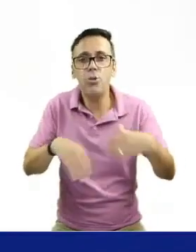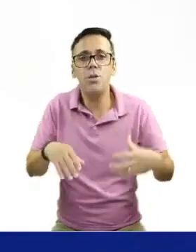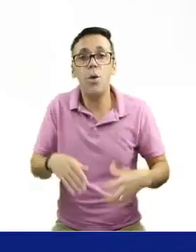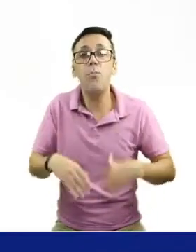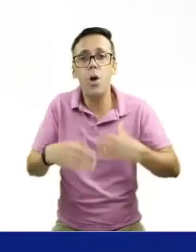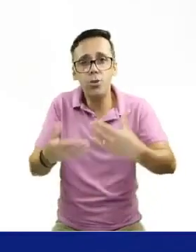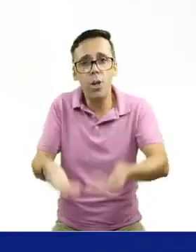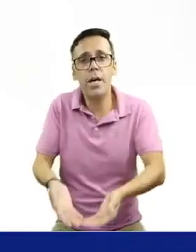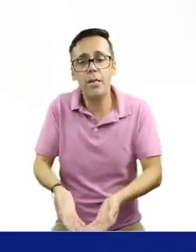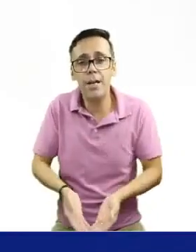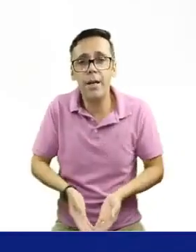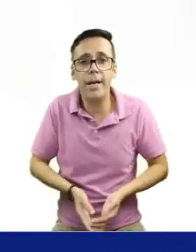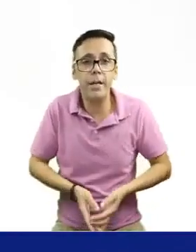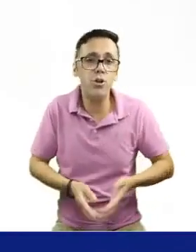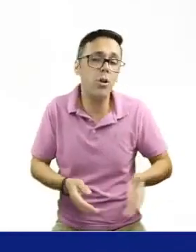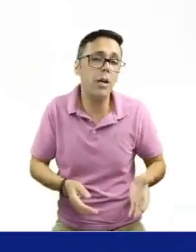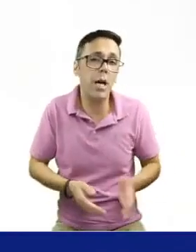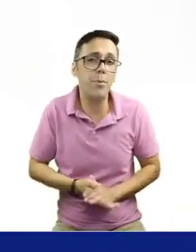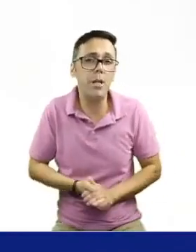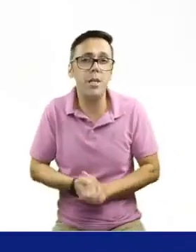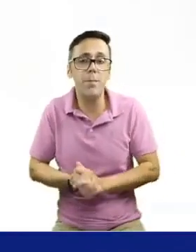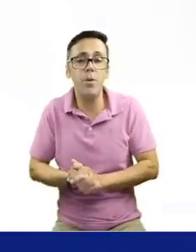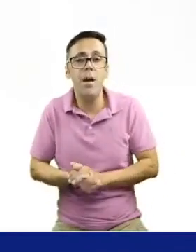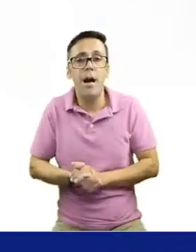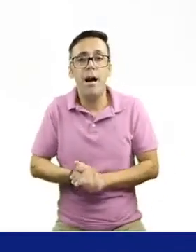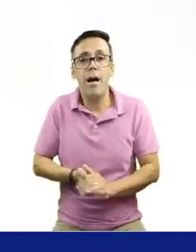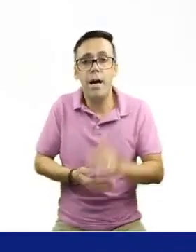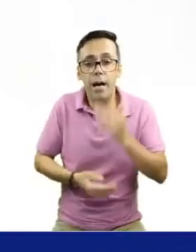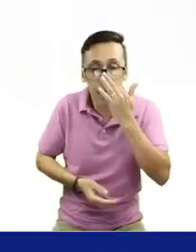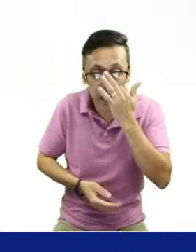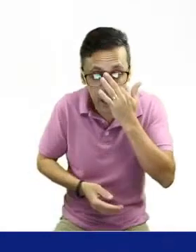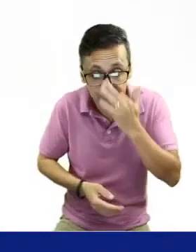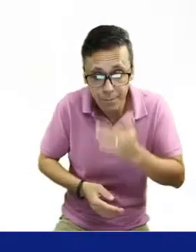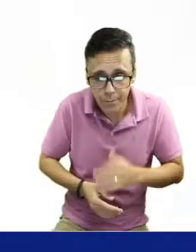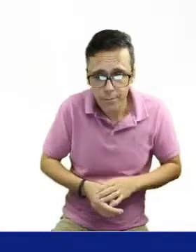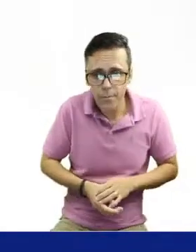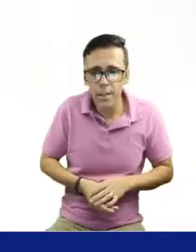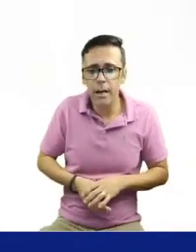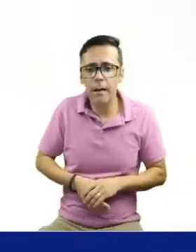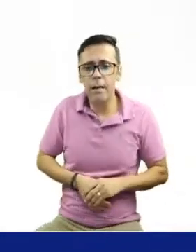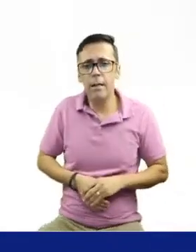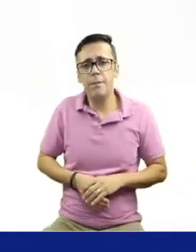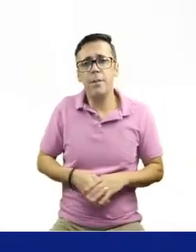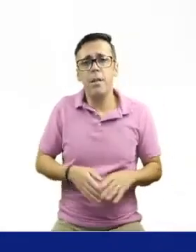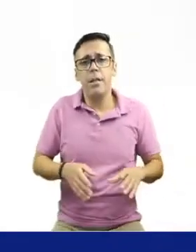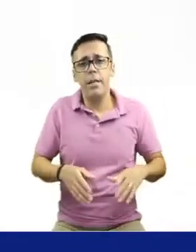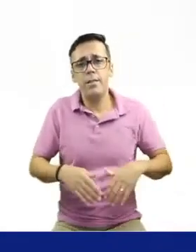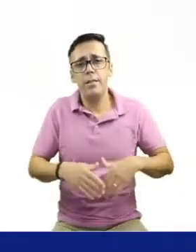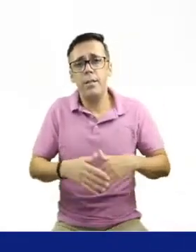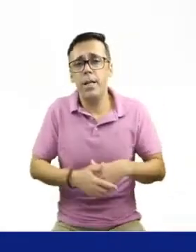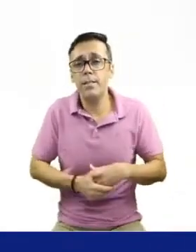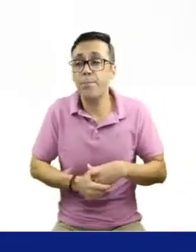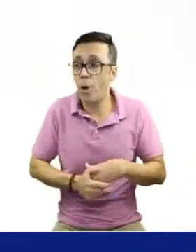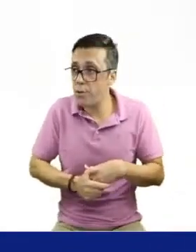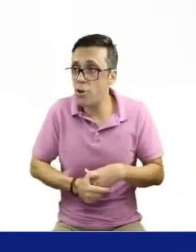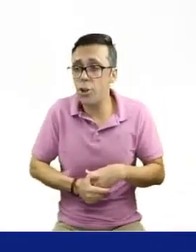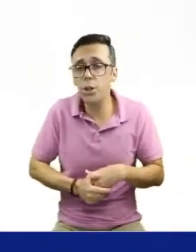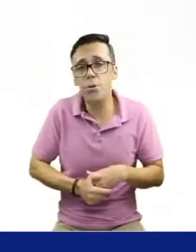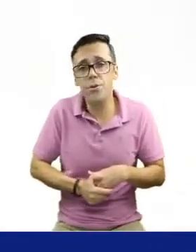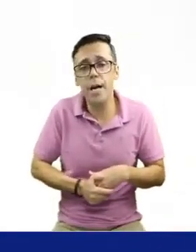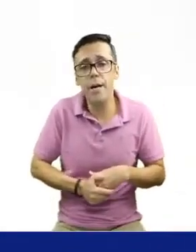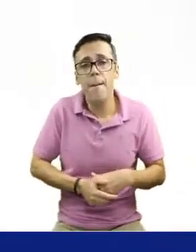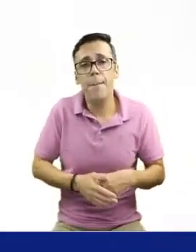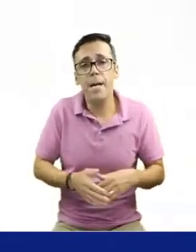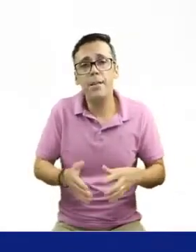a instituição pode colocar essa regra de colocar por exemplo a esse essa